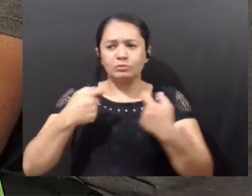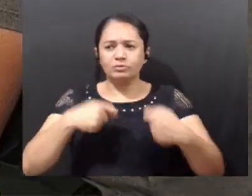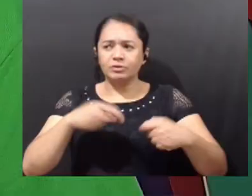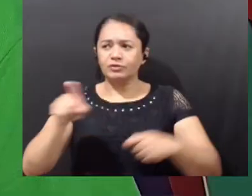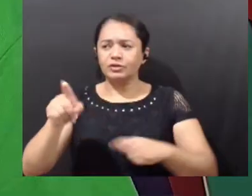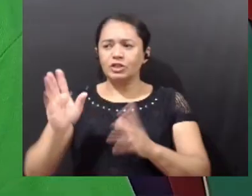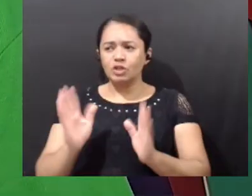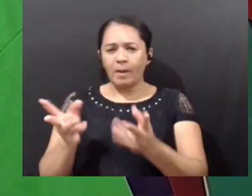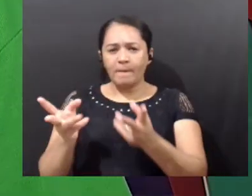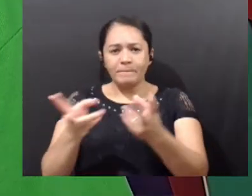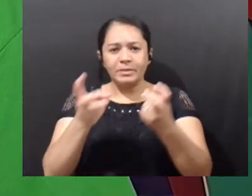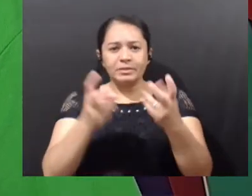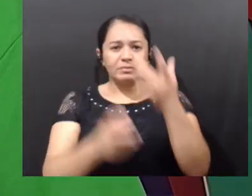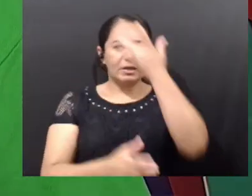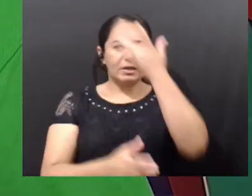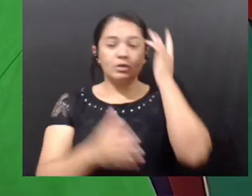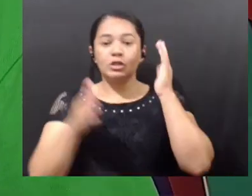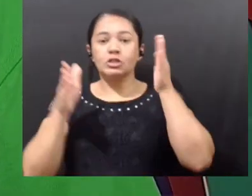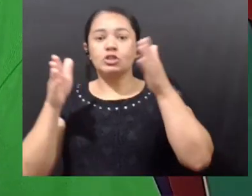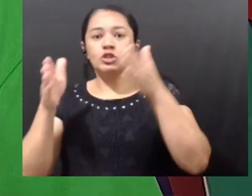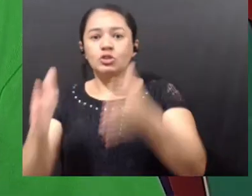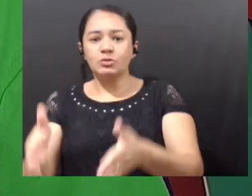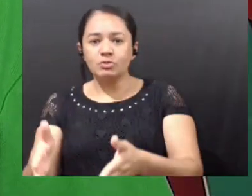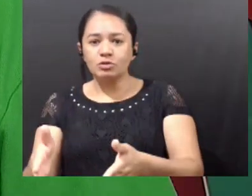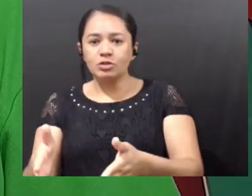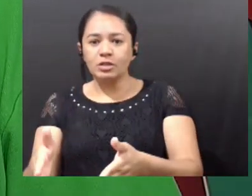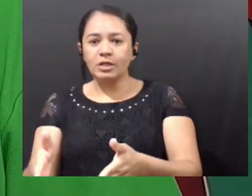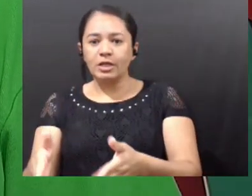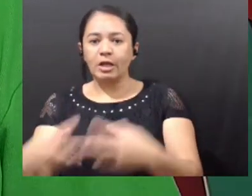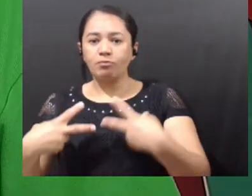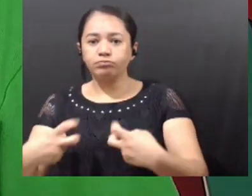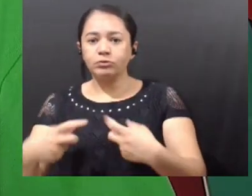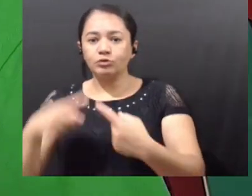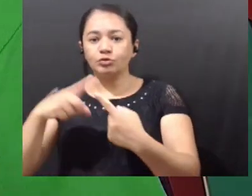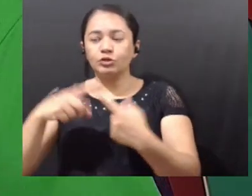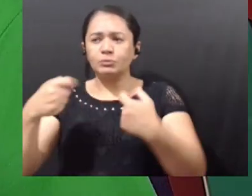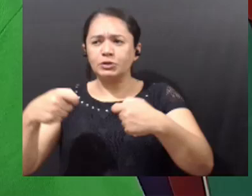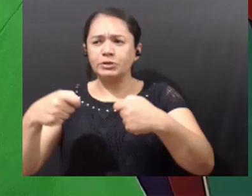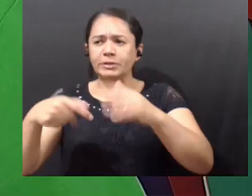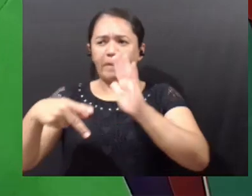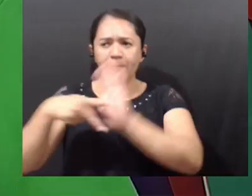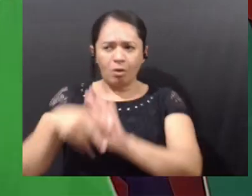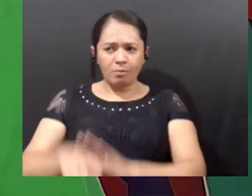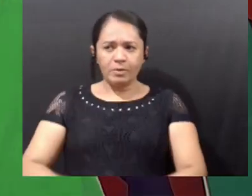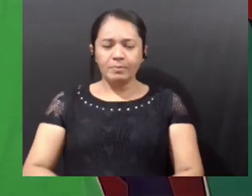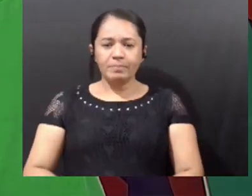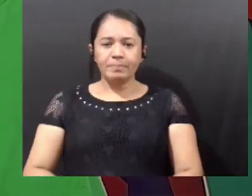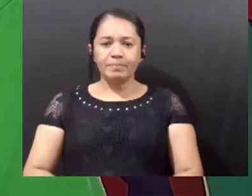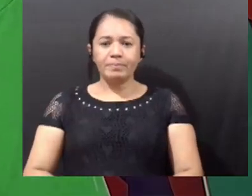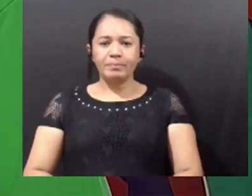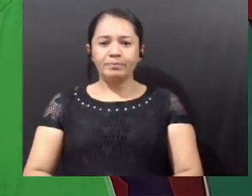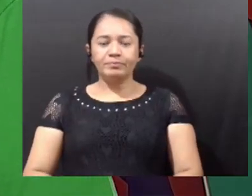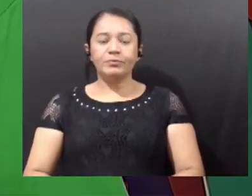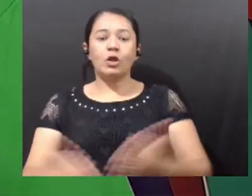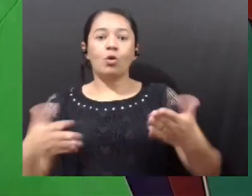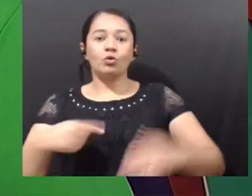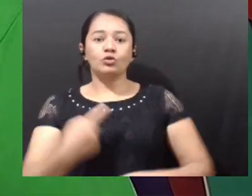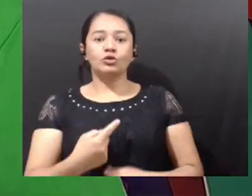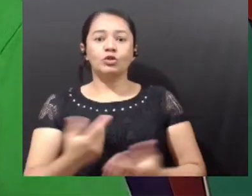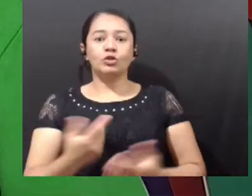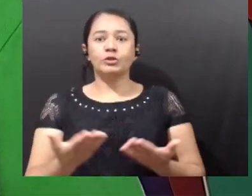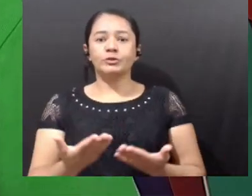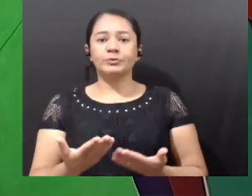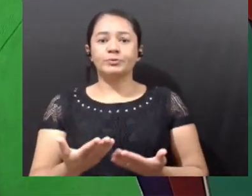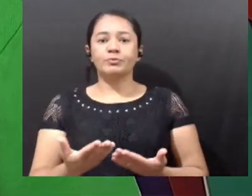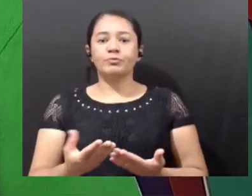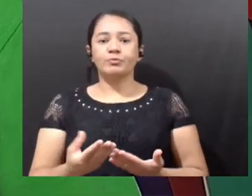pessoas chegam até o Sebrae com algum tipo de demanda específica? Olha, hoje a gente estava fechando aqui um